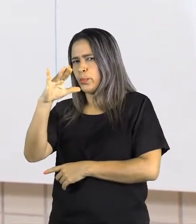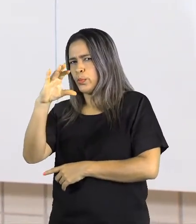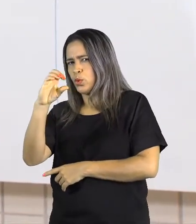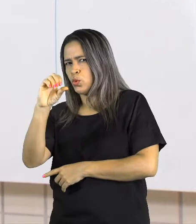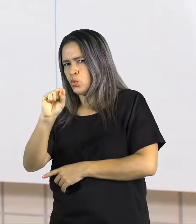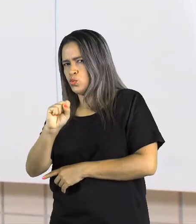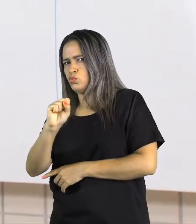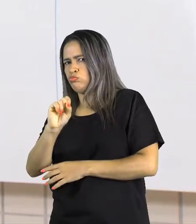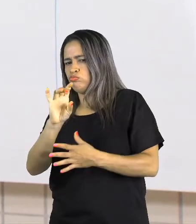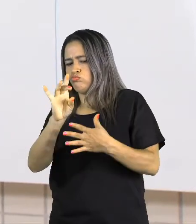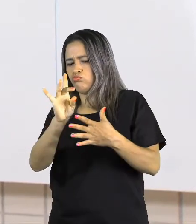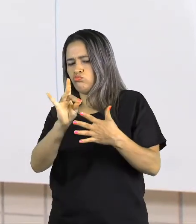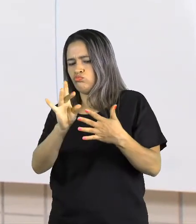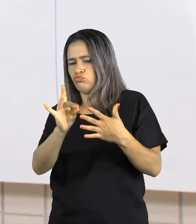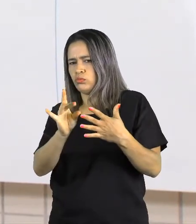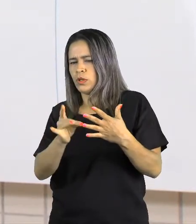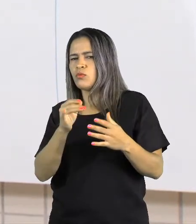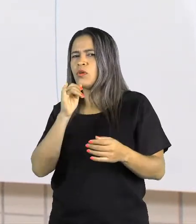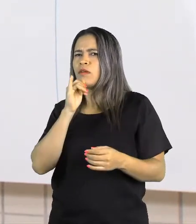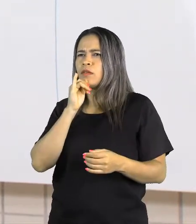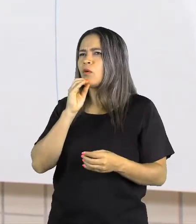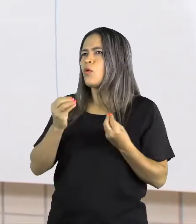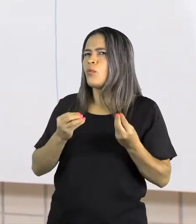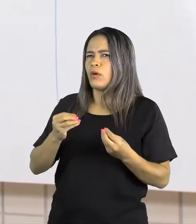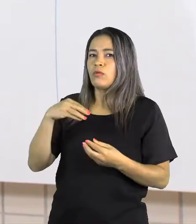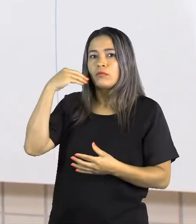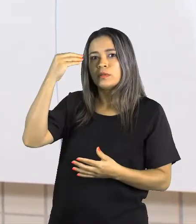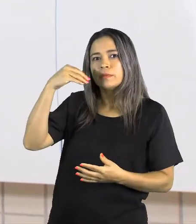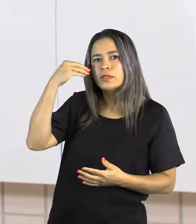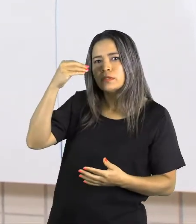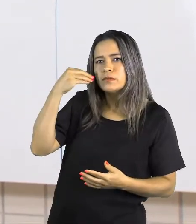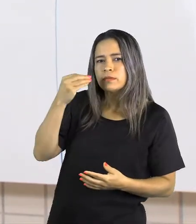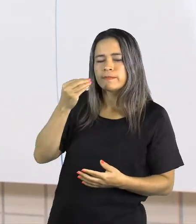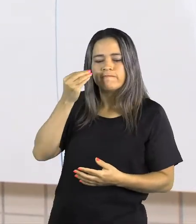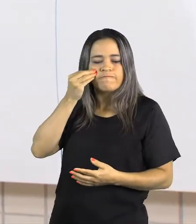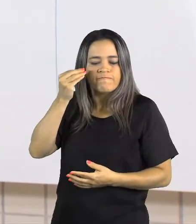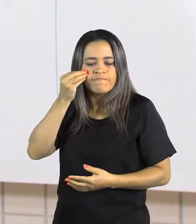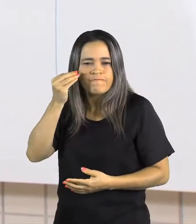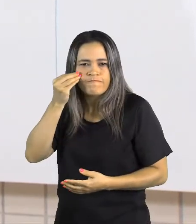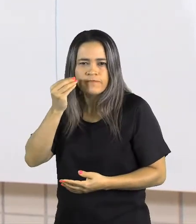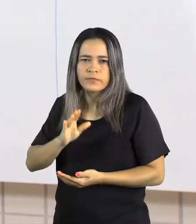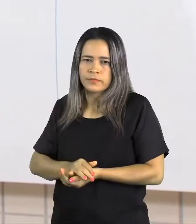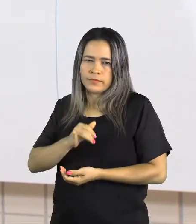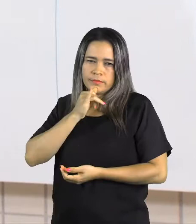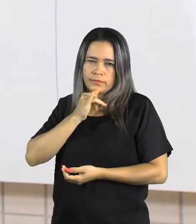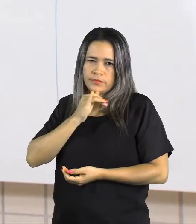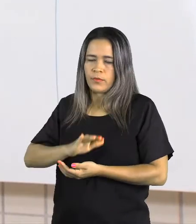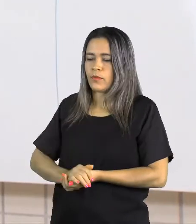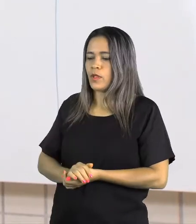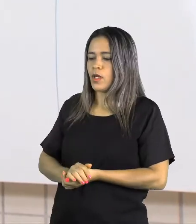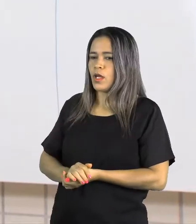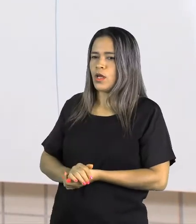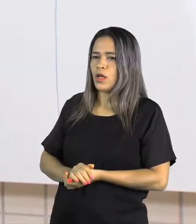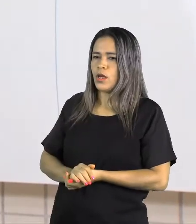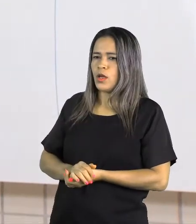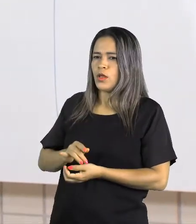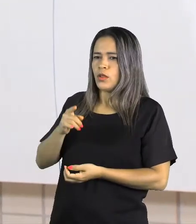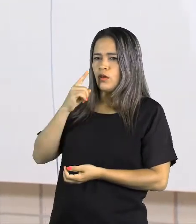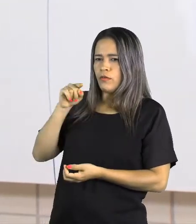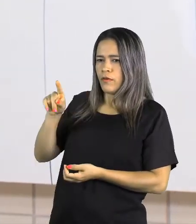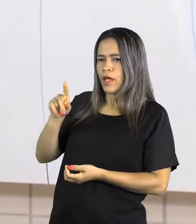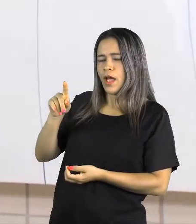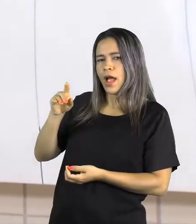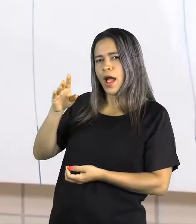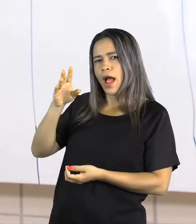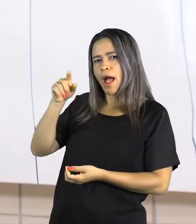uma experiência, um experimento. Aquele experimento que a professora de Cris, a professora de português, fez